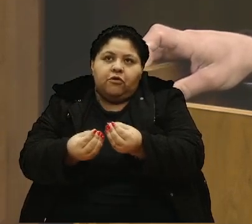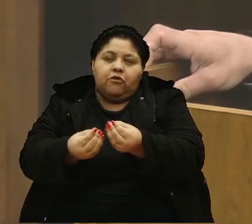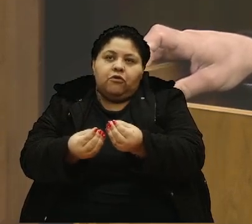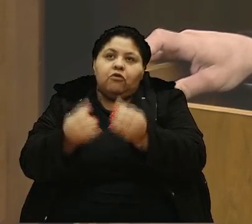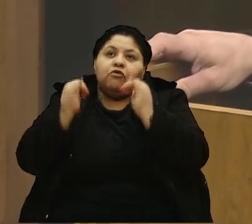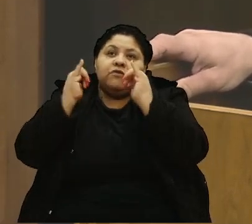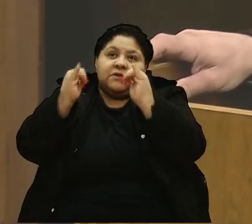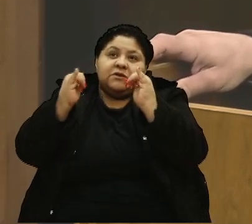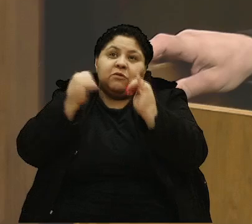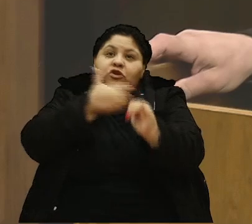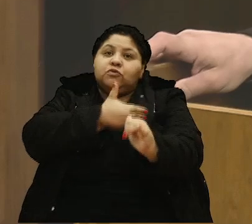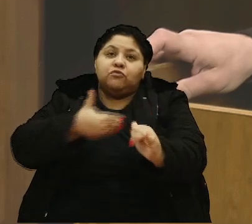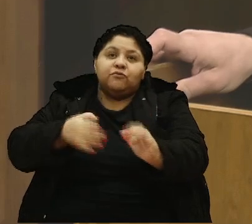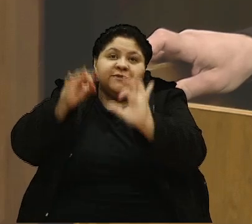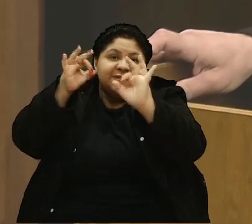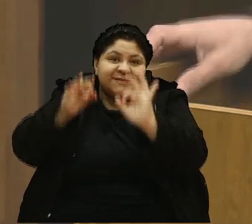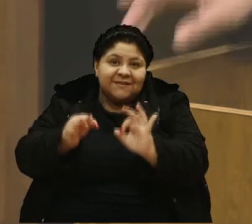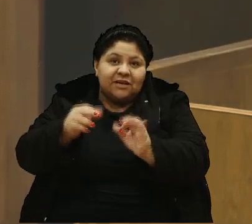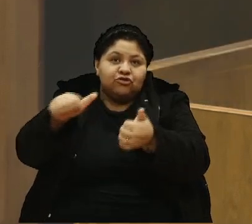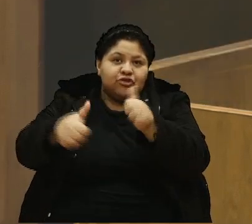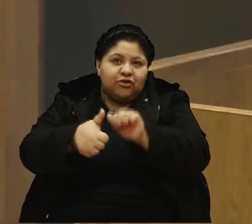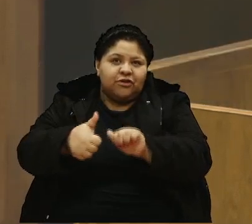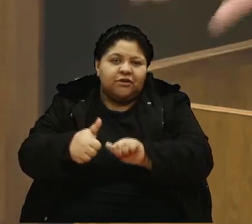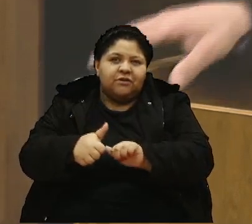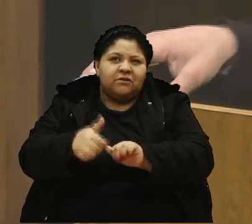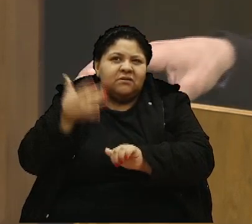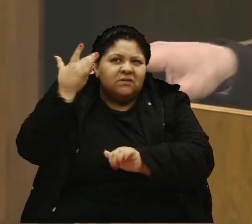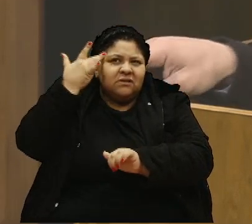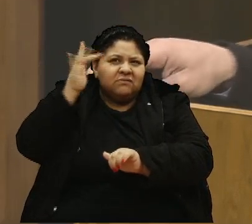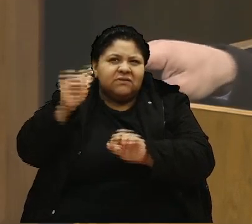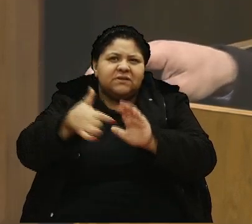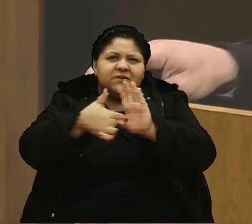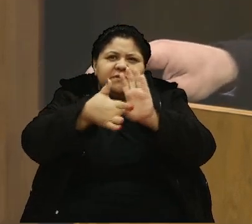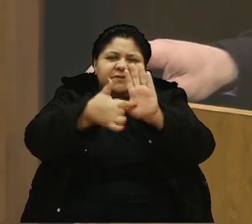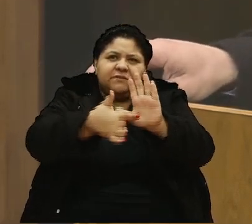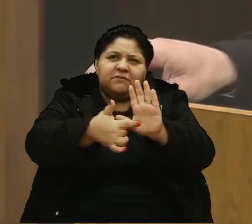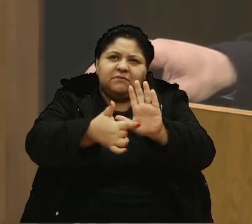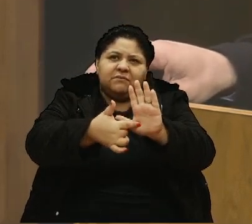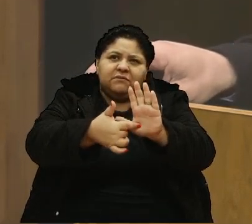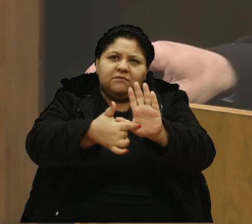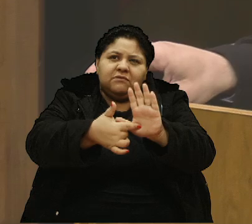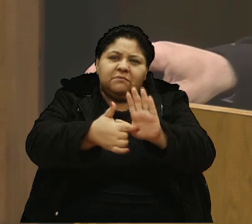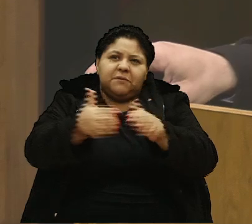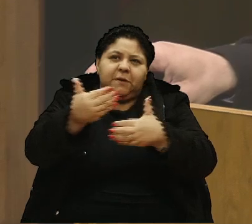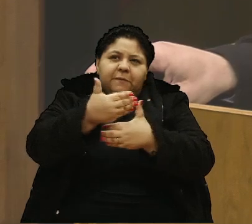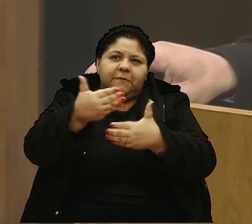público de qualidade. Só um momento, eu não sei se projetaram aqui o meu...